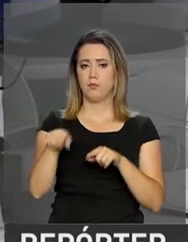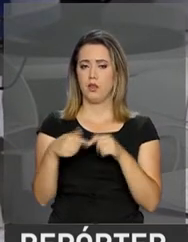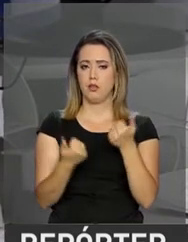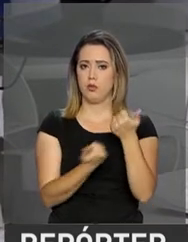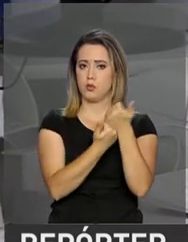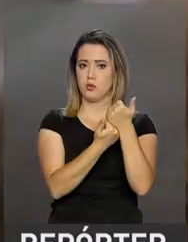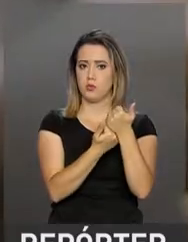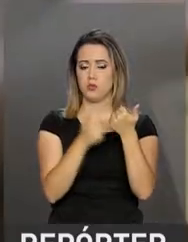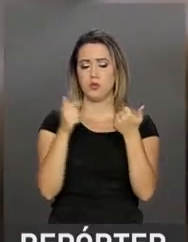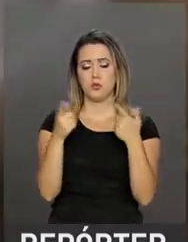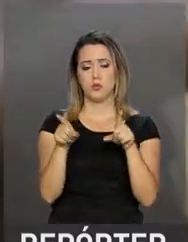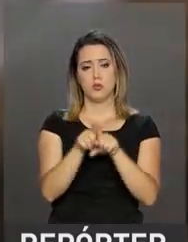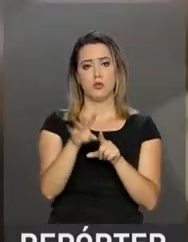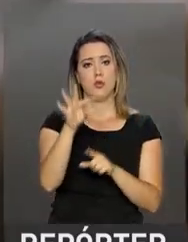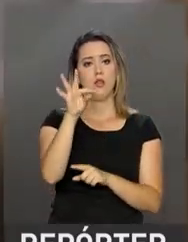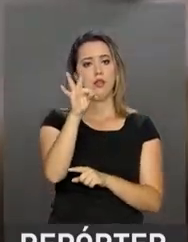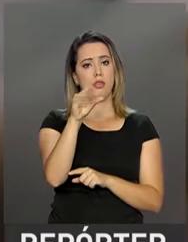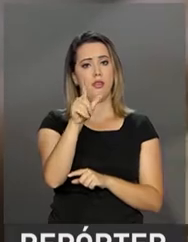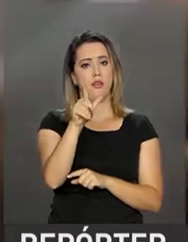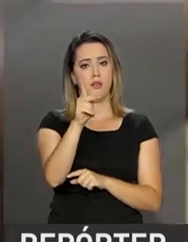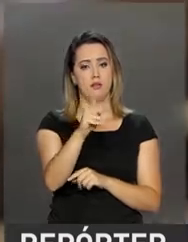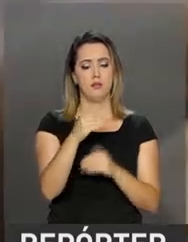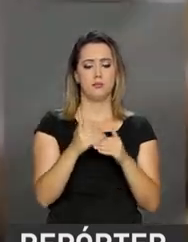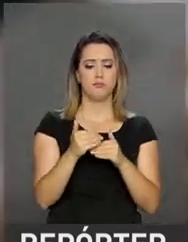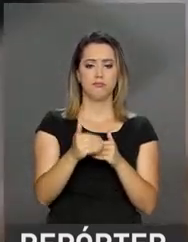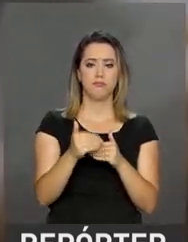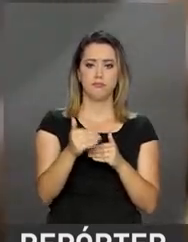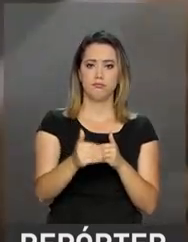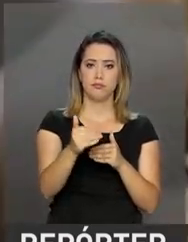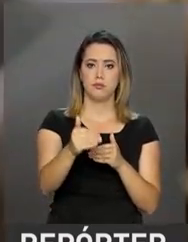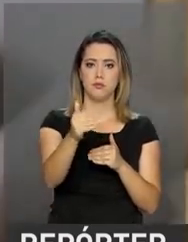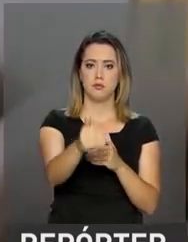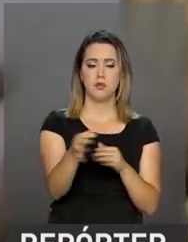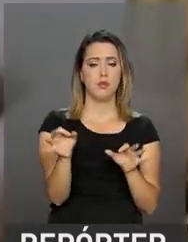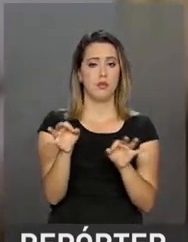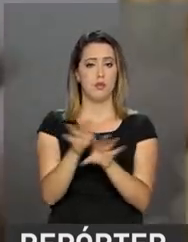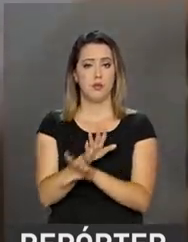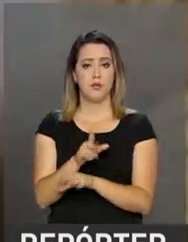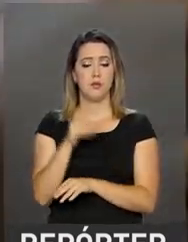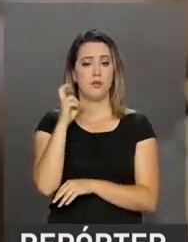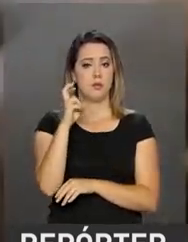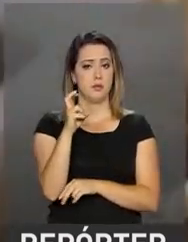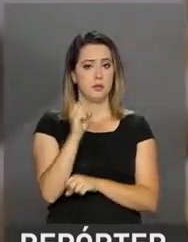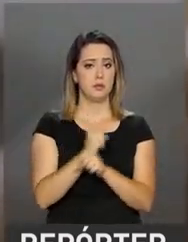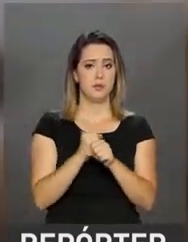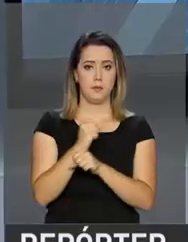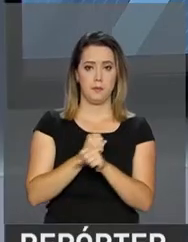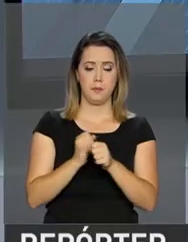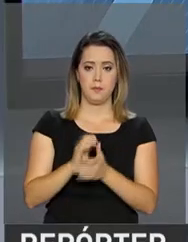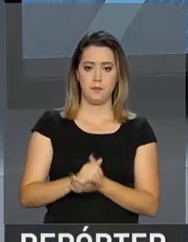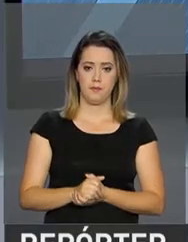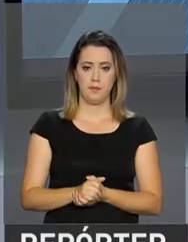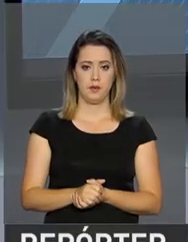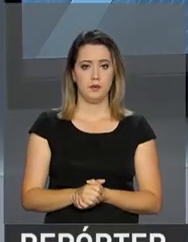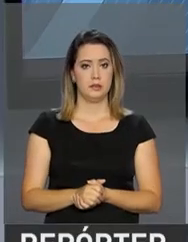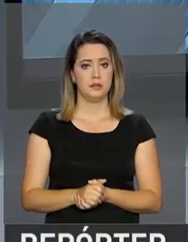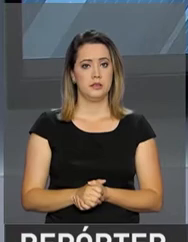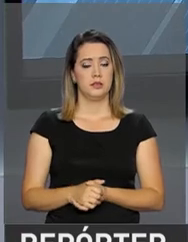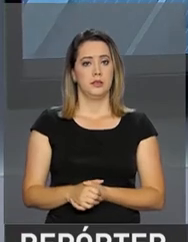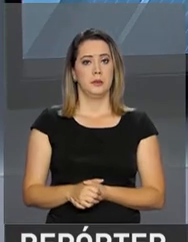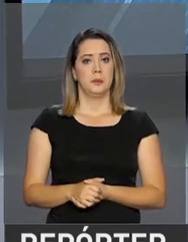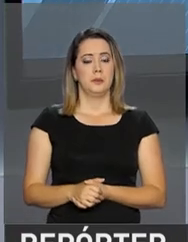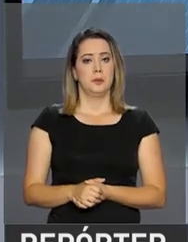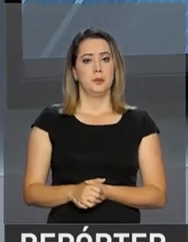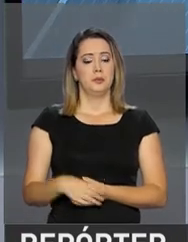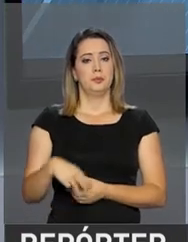tjlp para tlp será gradual e deverá ser concluída em cinco anos o ministério